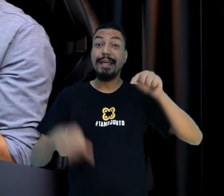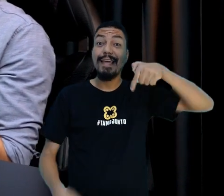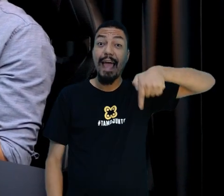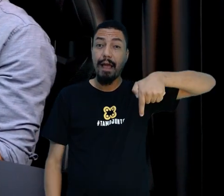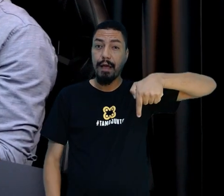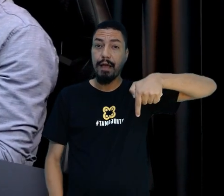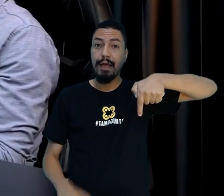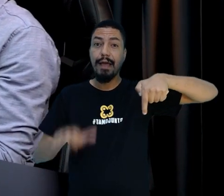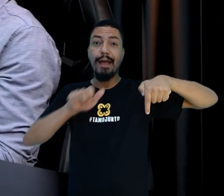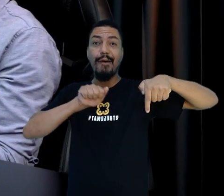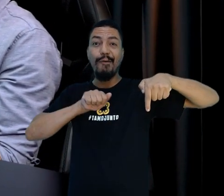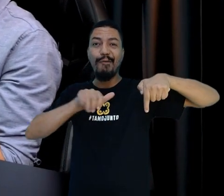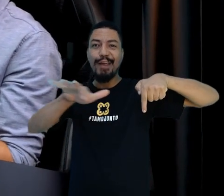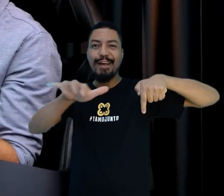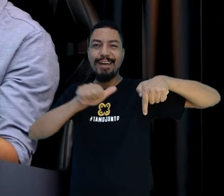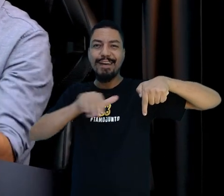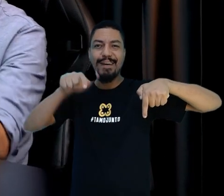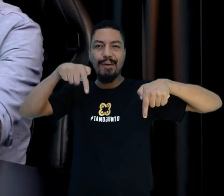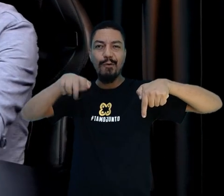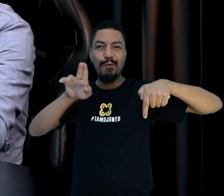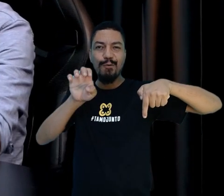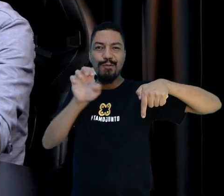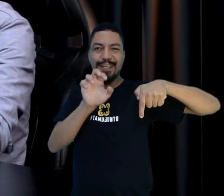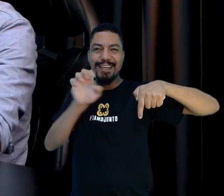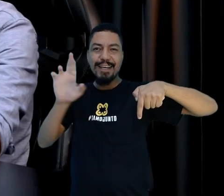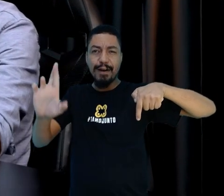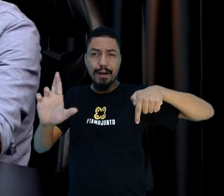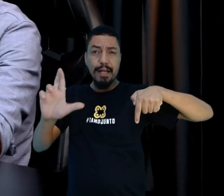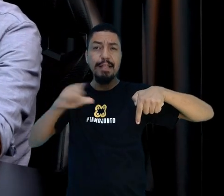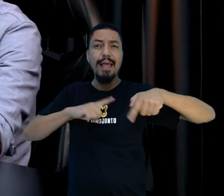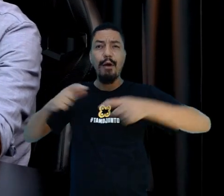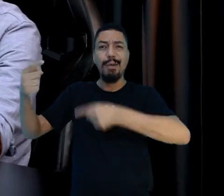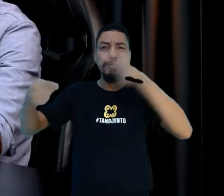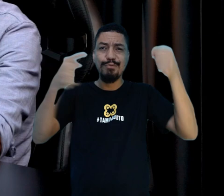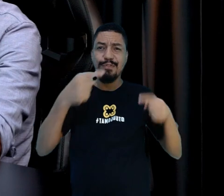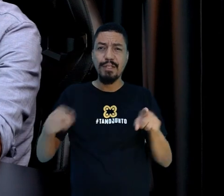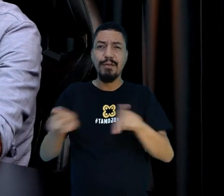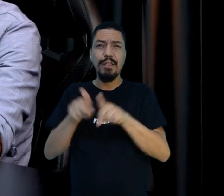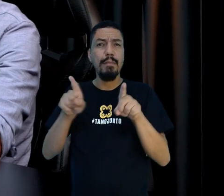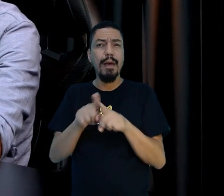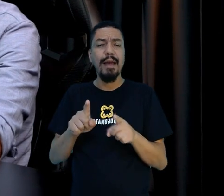LGBT, que são pessoas queer, e aí queer também tem toda uma discussão que